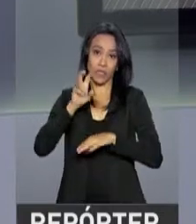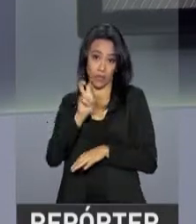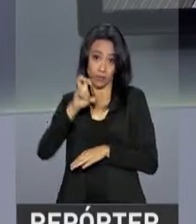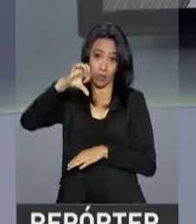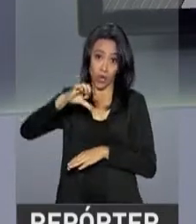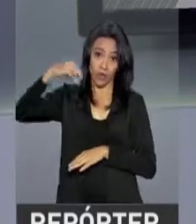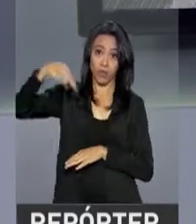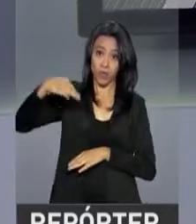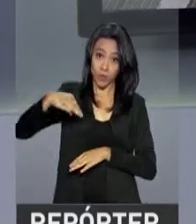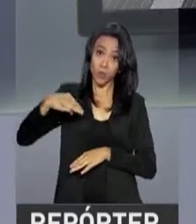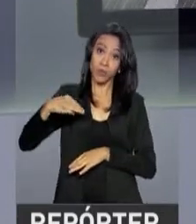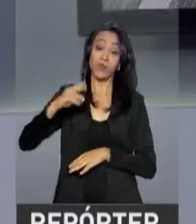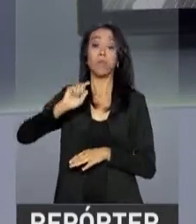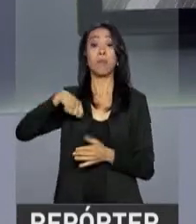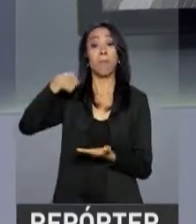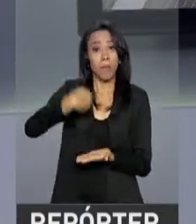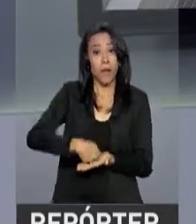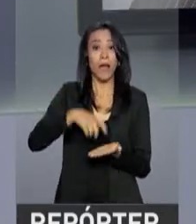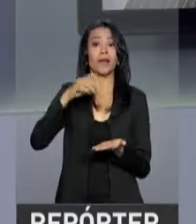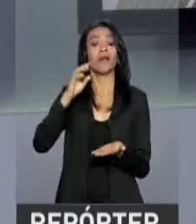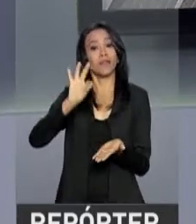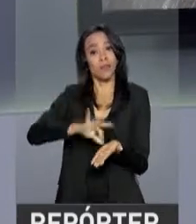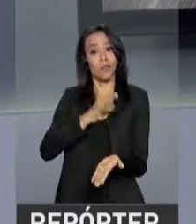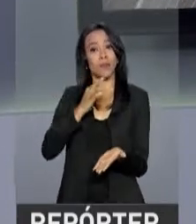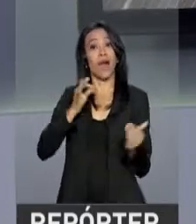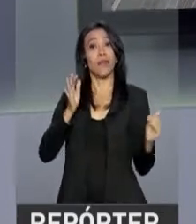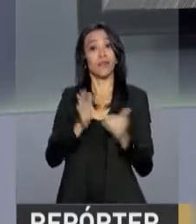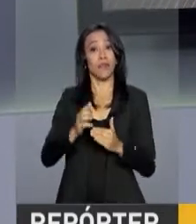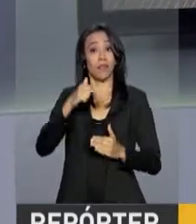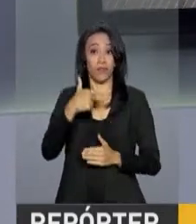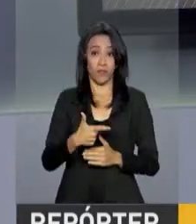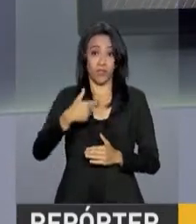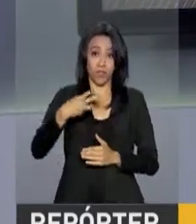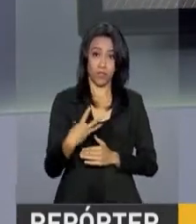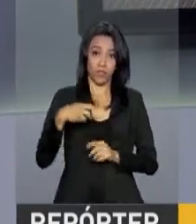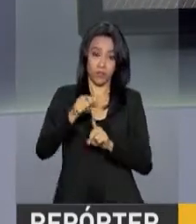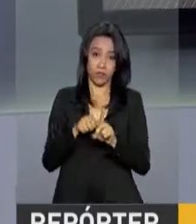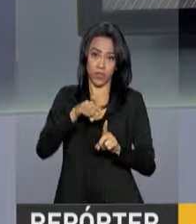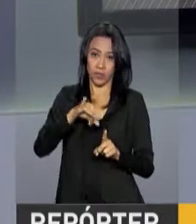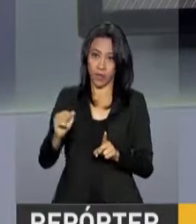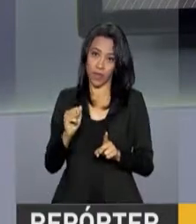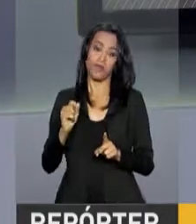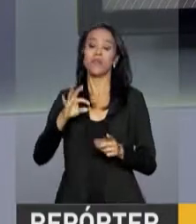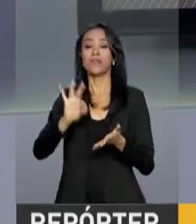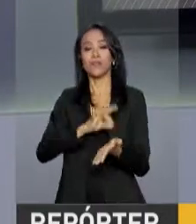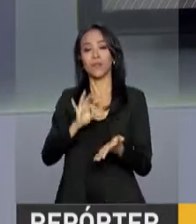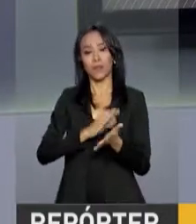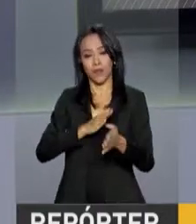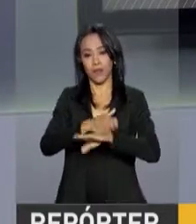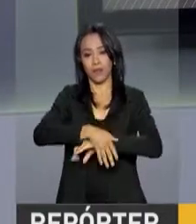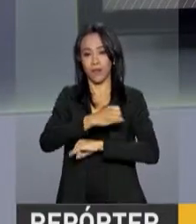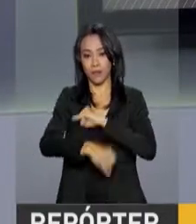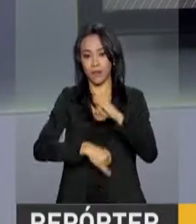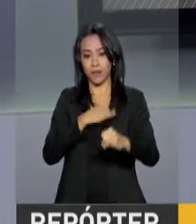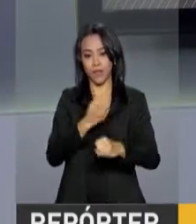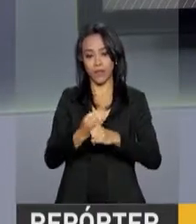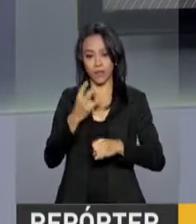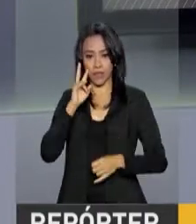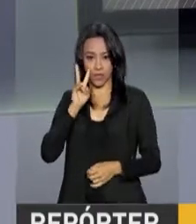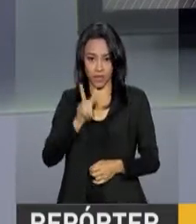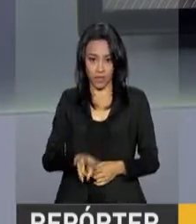a taxa de inscrição pode ser paga até 23 de maio as inscrições são feitas pela internet na página do participante